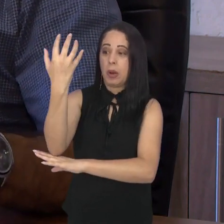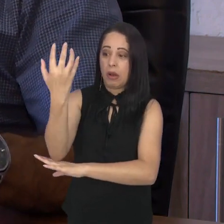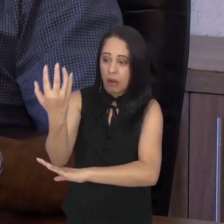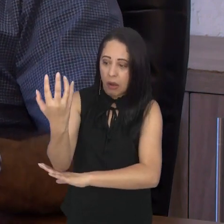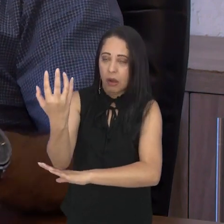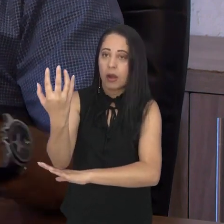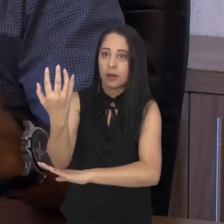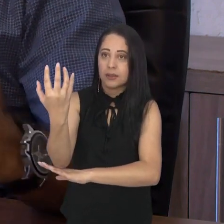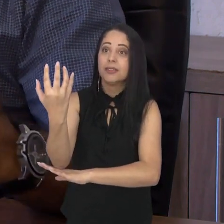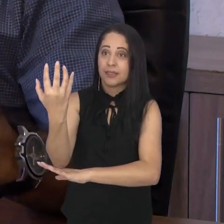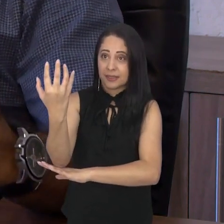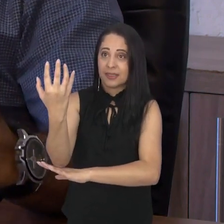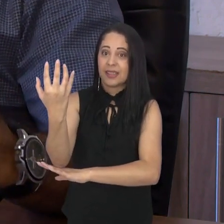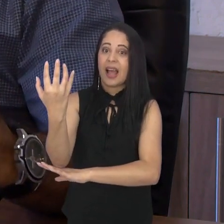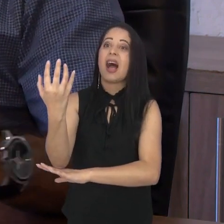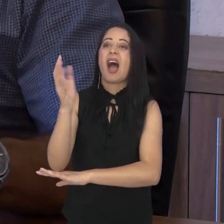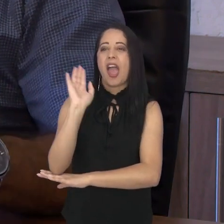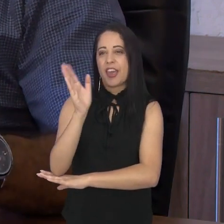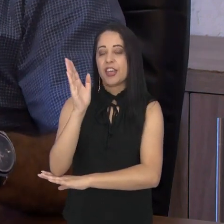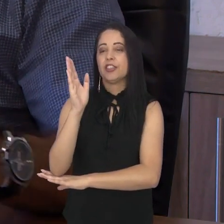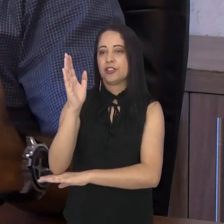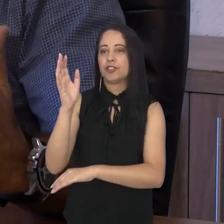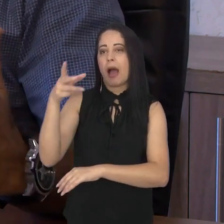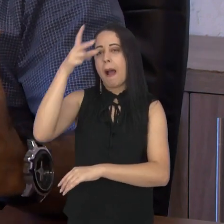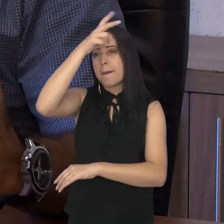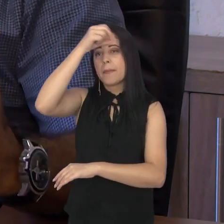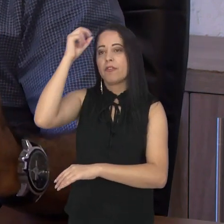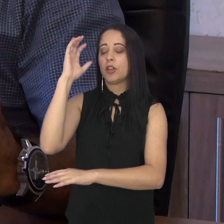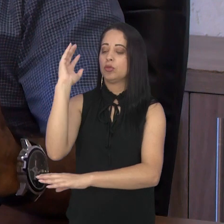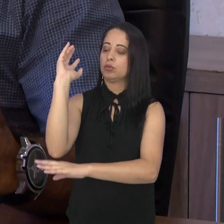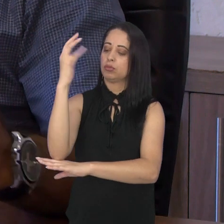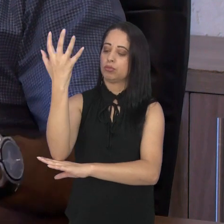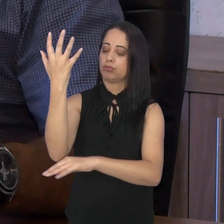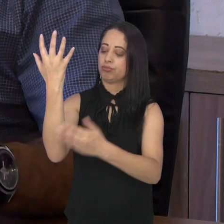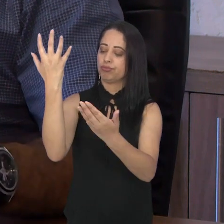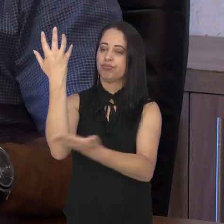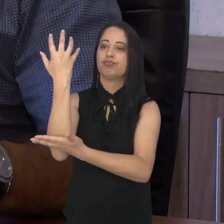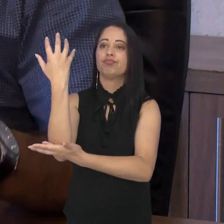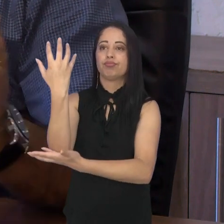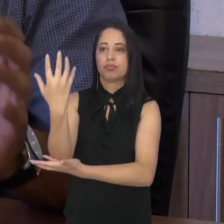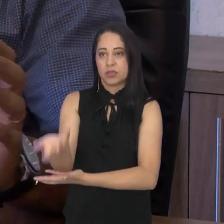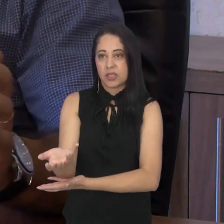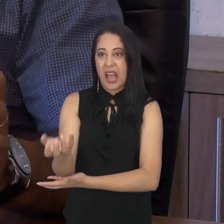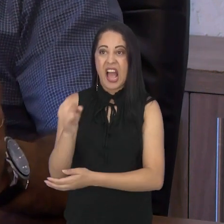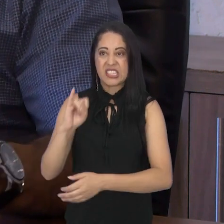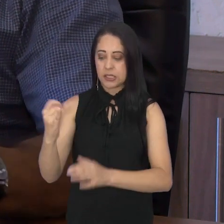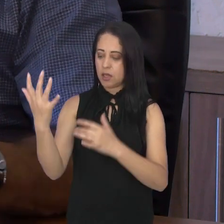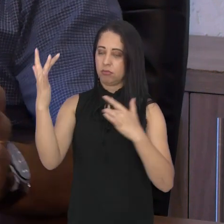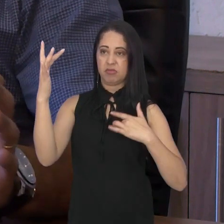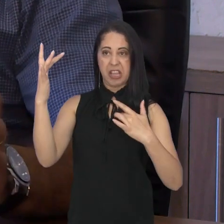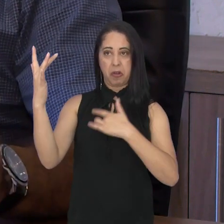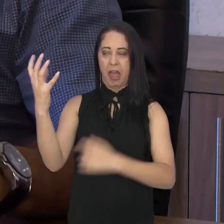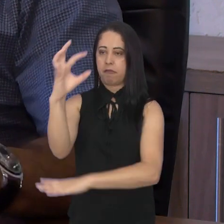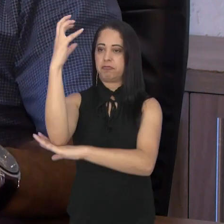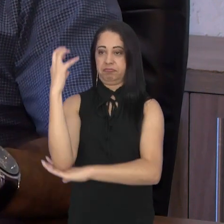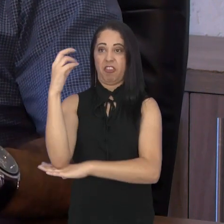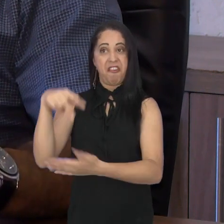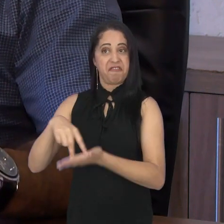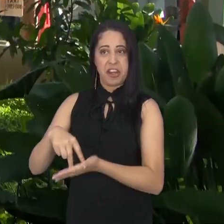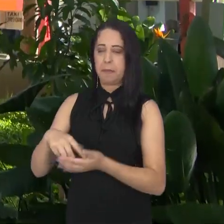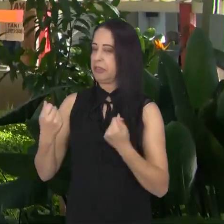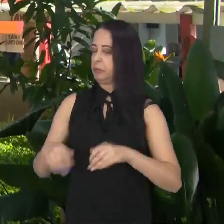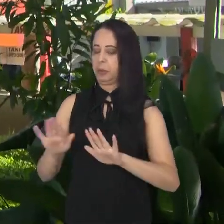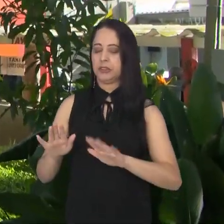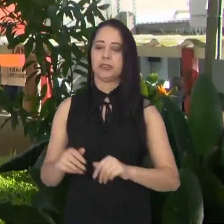ela já está em processo de liberação, de autorização de supressão, ou não, ela está sadia, ela não tem a